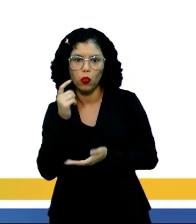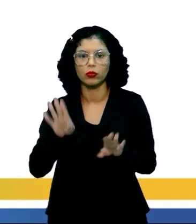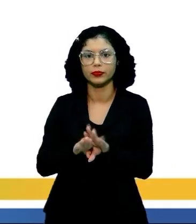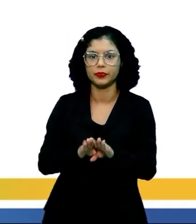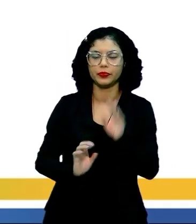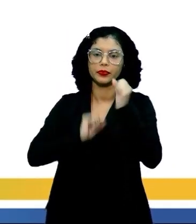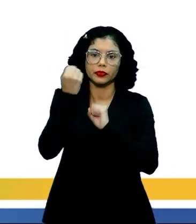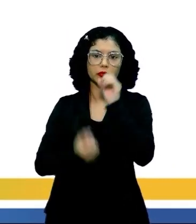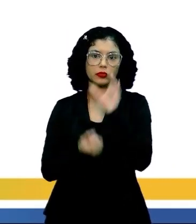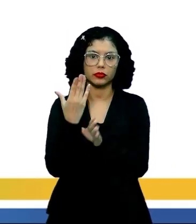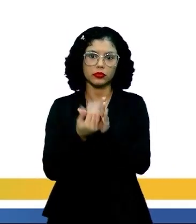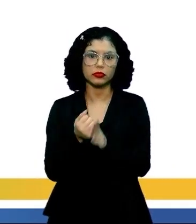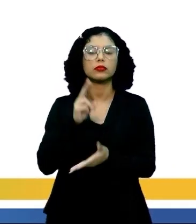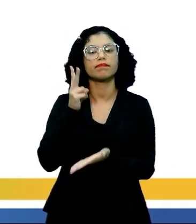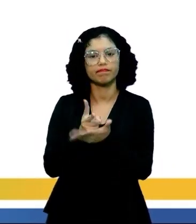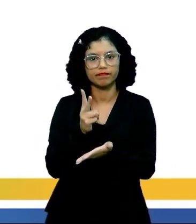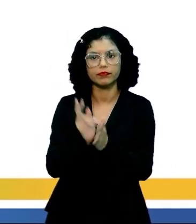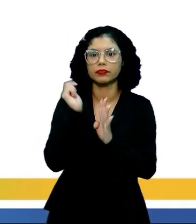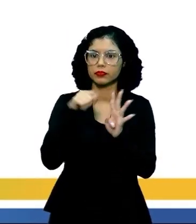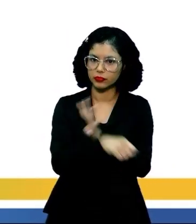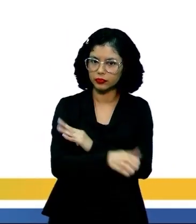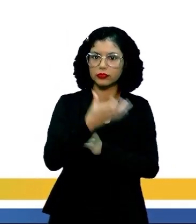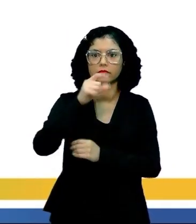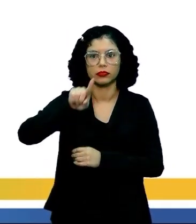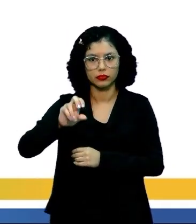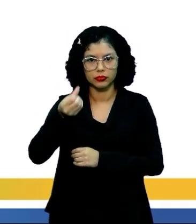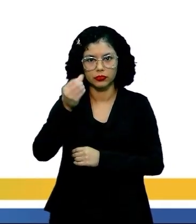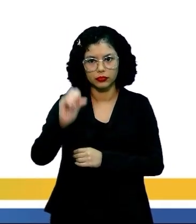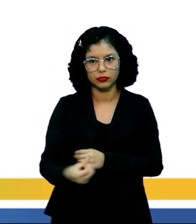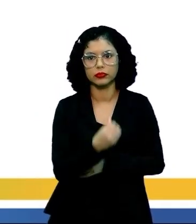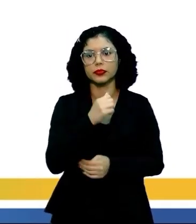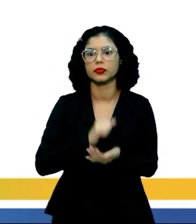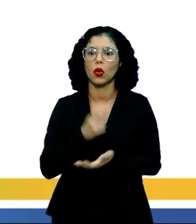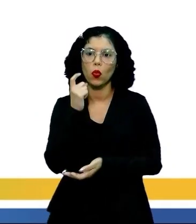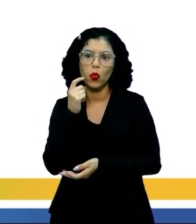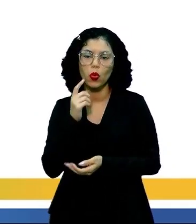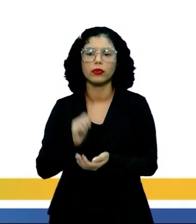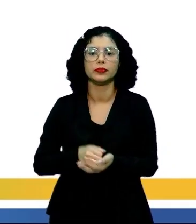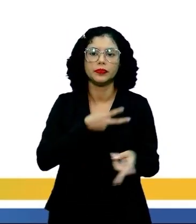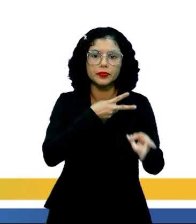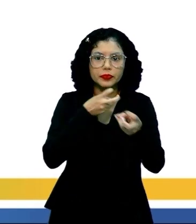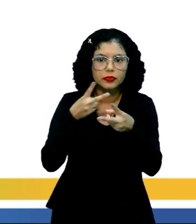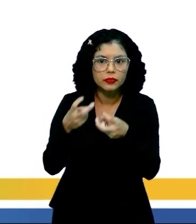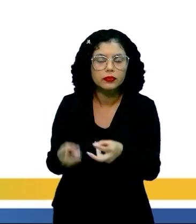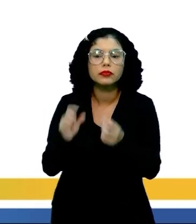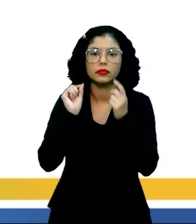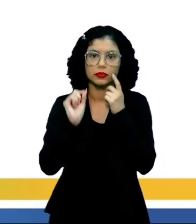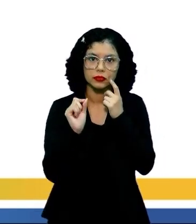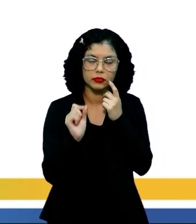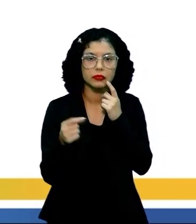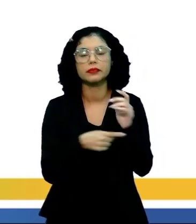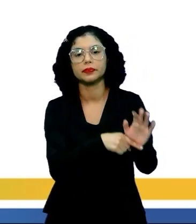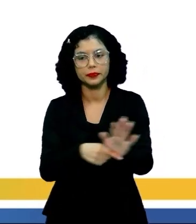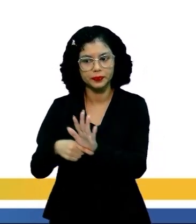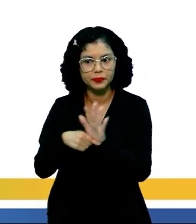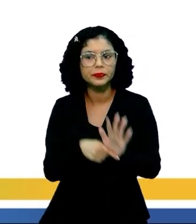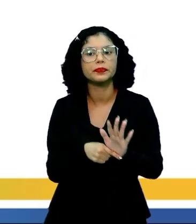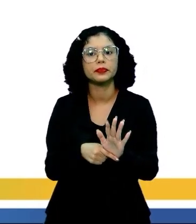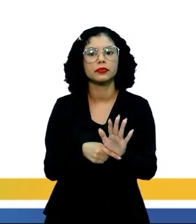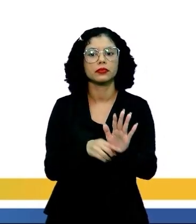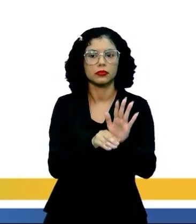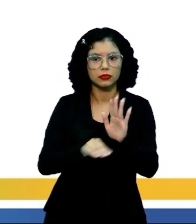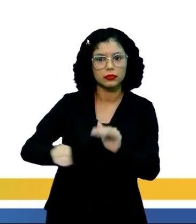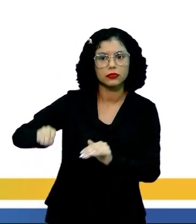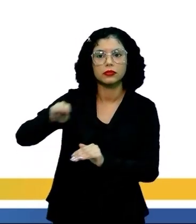a fábrica produz mensalmente 6.000 bombons. Sempre observe bem o que o número representa em